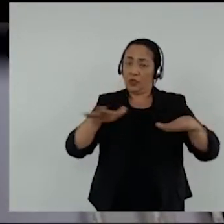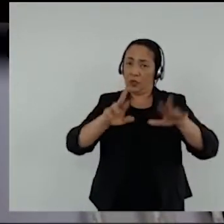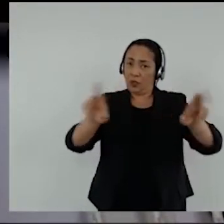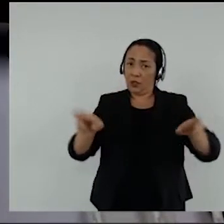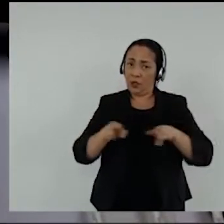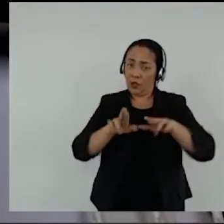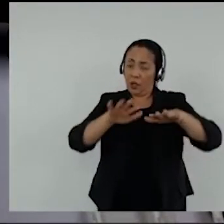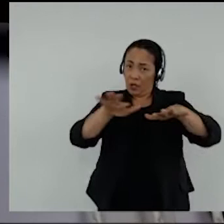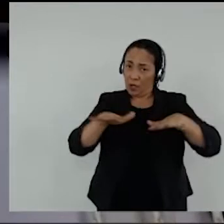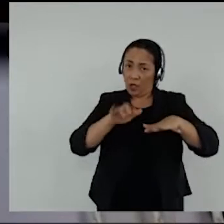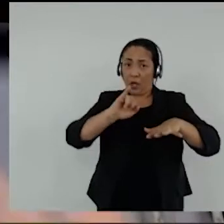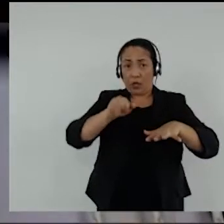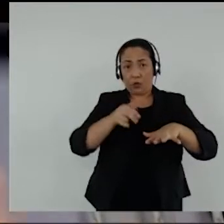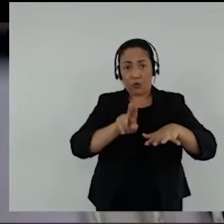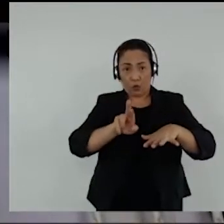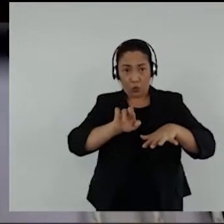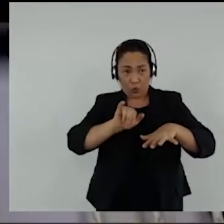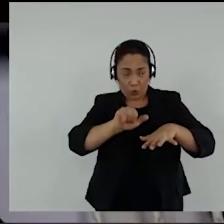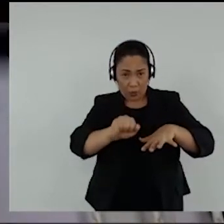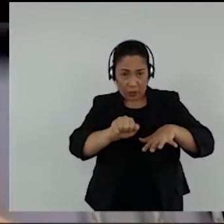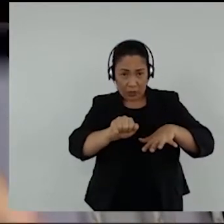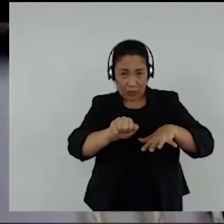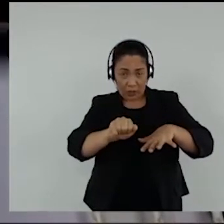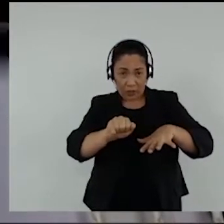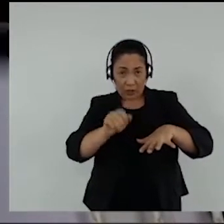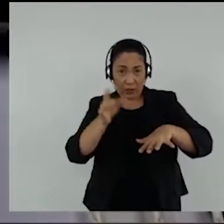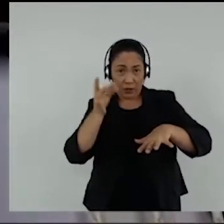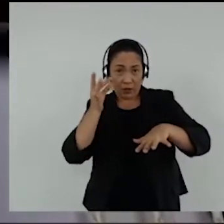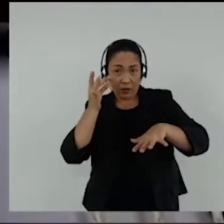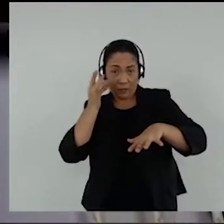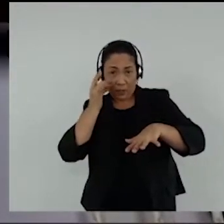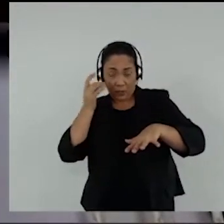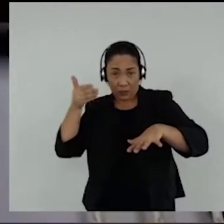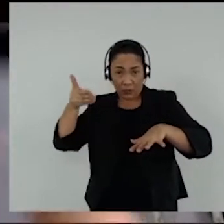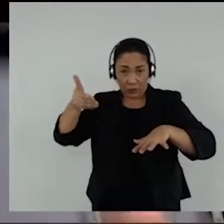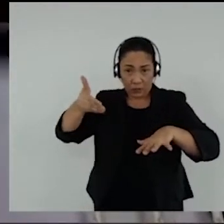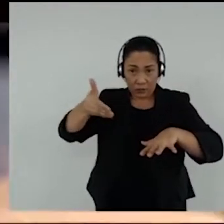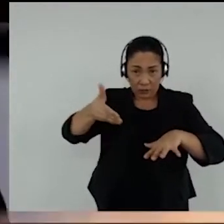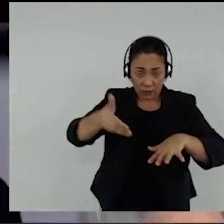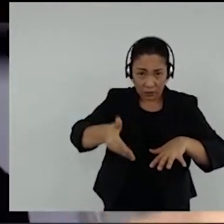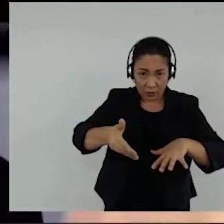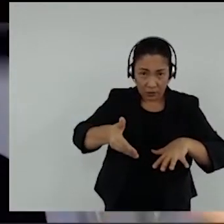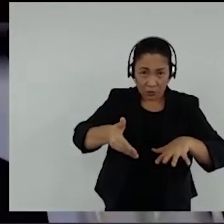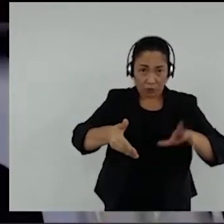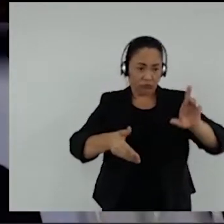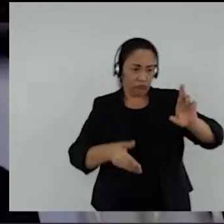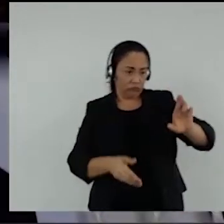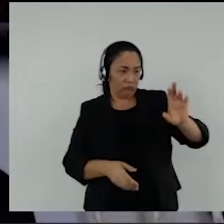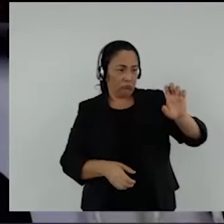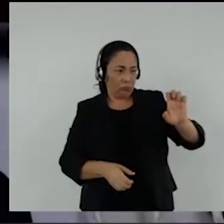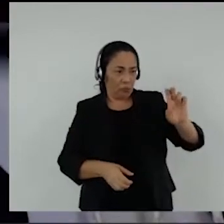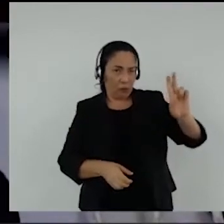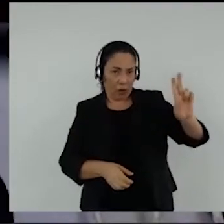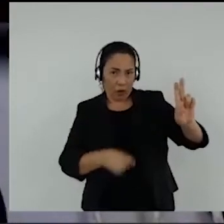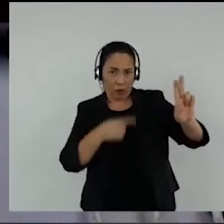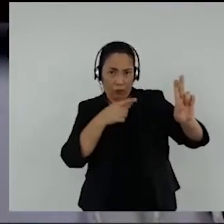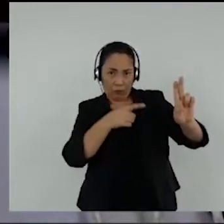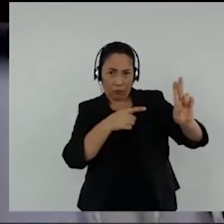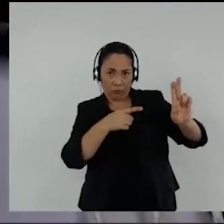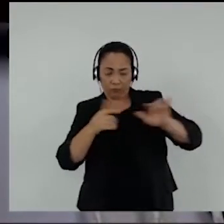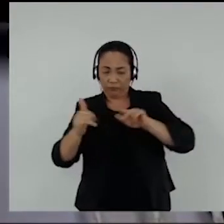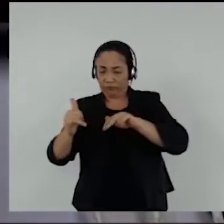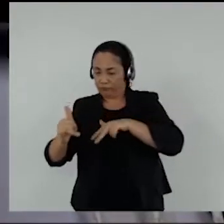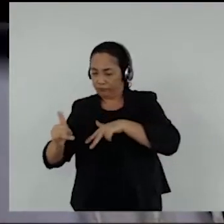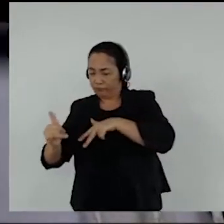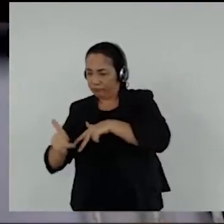júri semi-virtual, que seria um júri em que só tivessem presentes as partes, digamos, essenciais, quais sejam